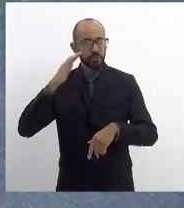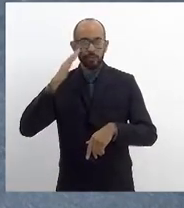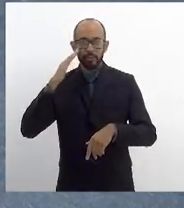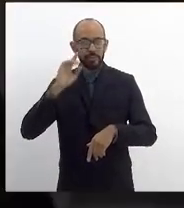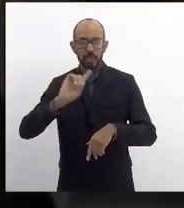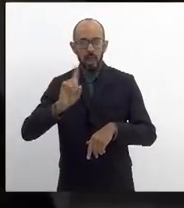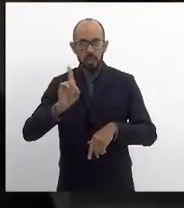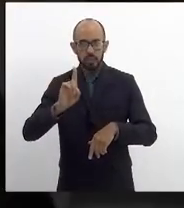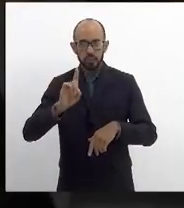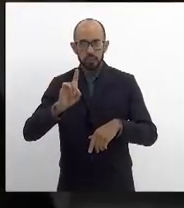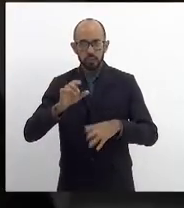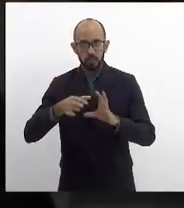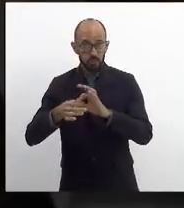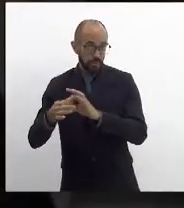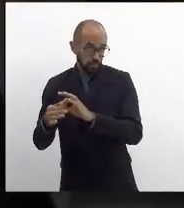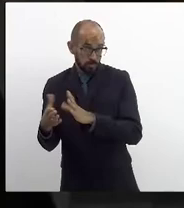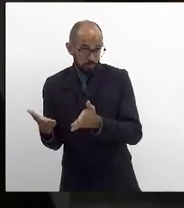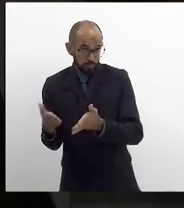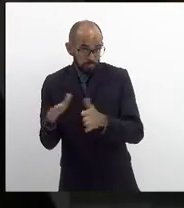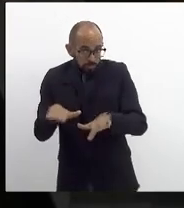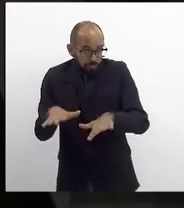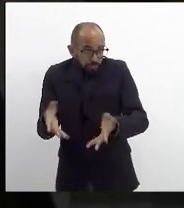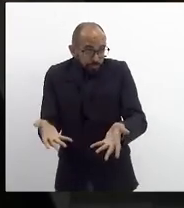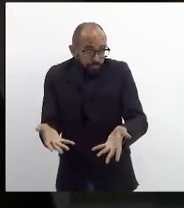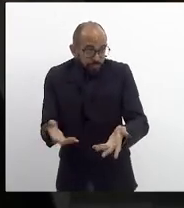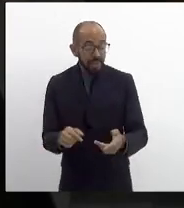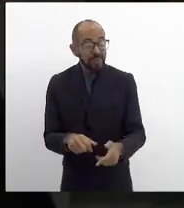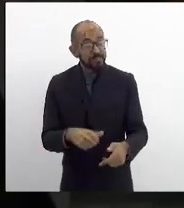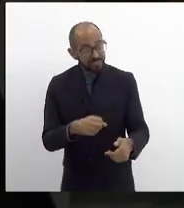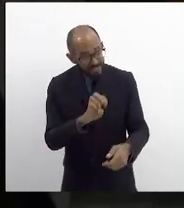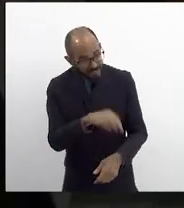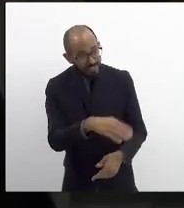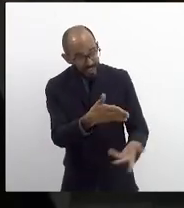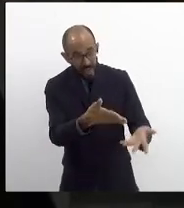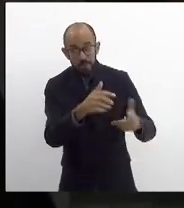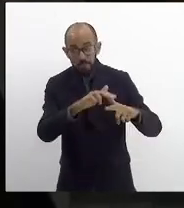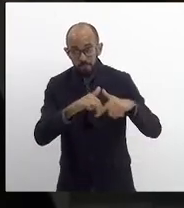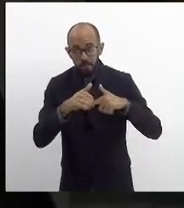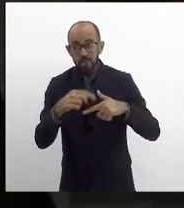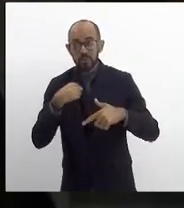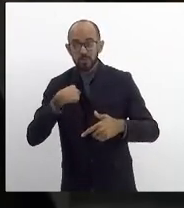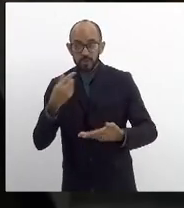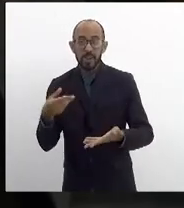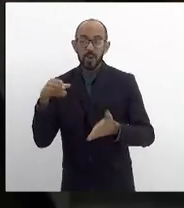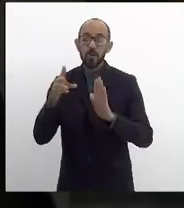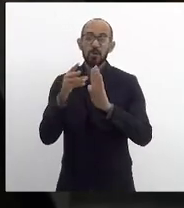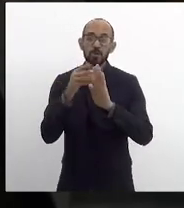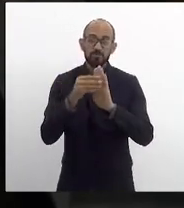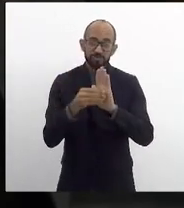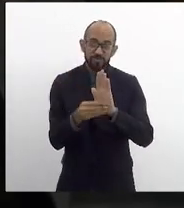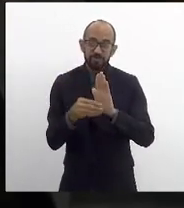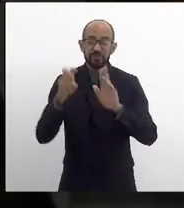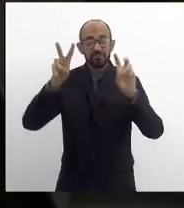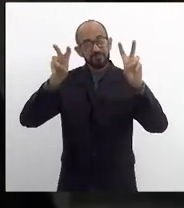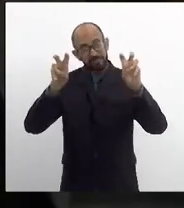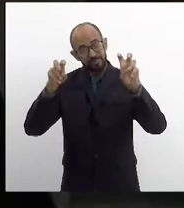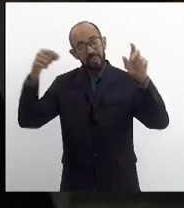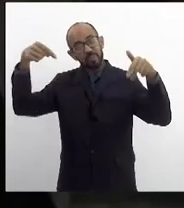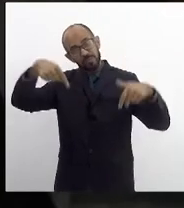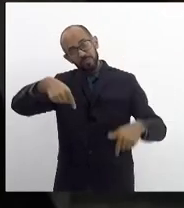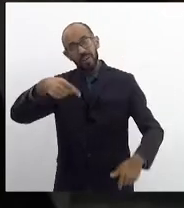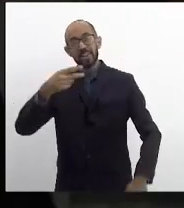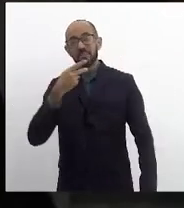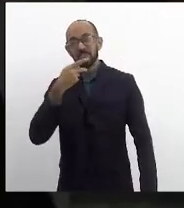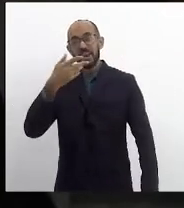perto da deputada é por isso mesmo que a gente trouxe o tema à